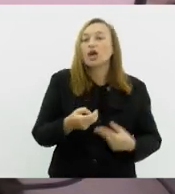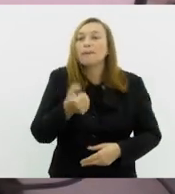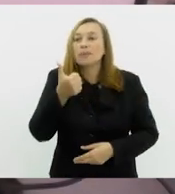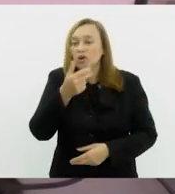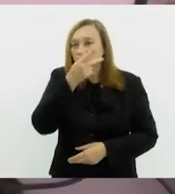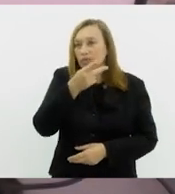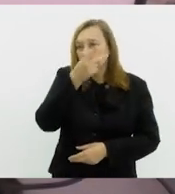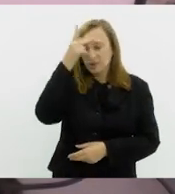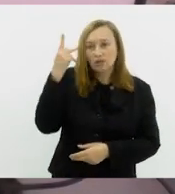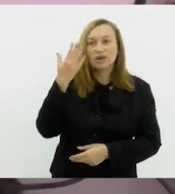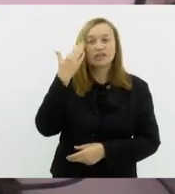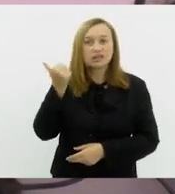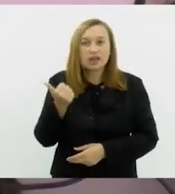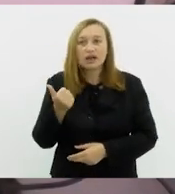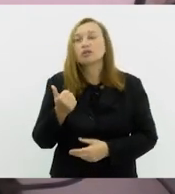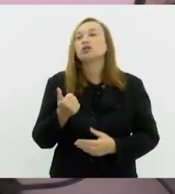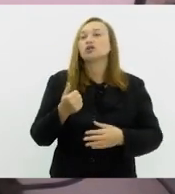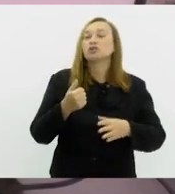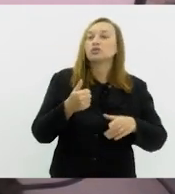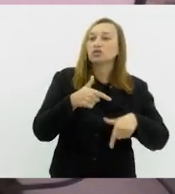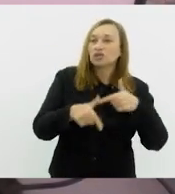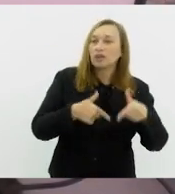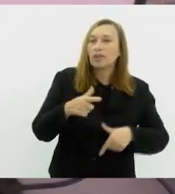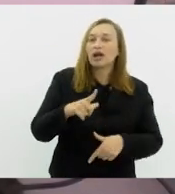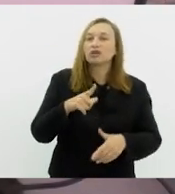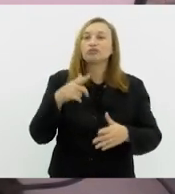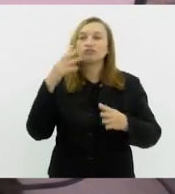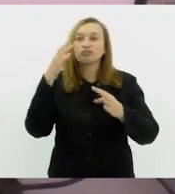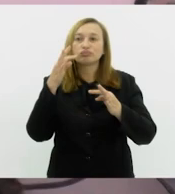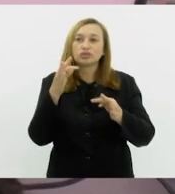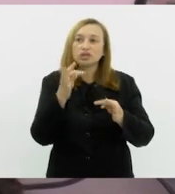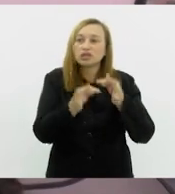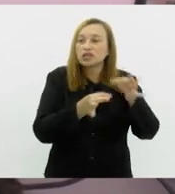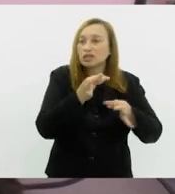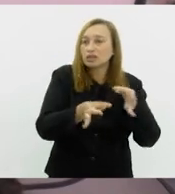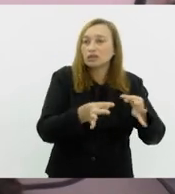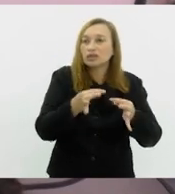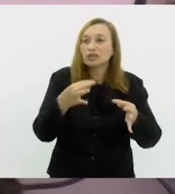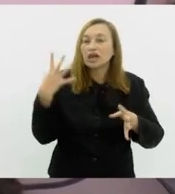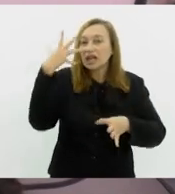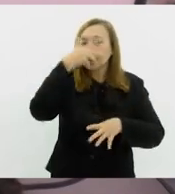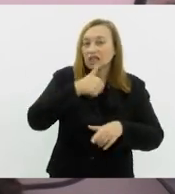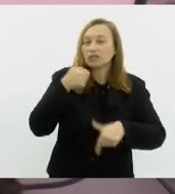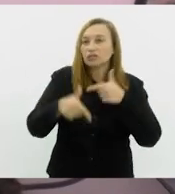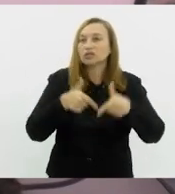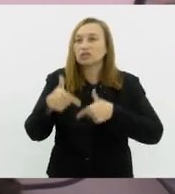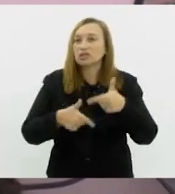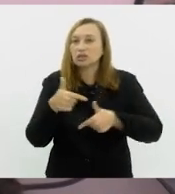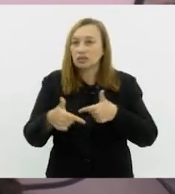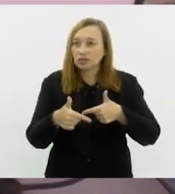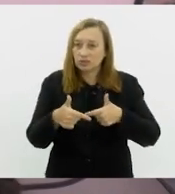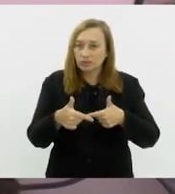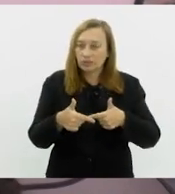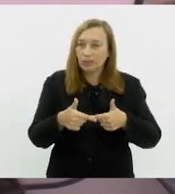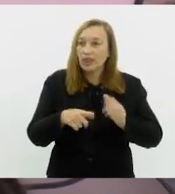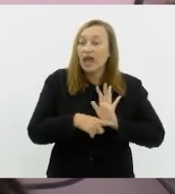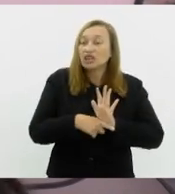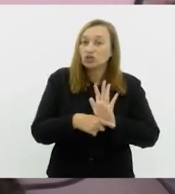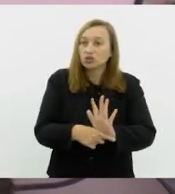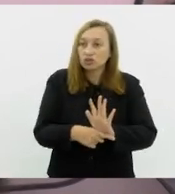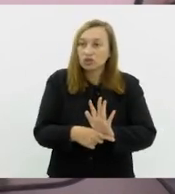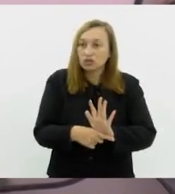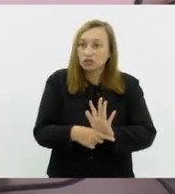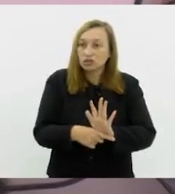sabem do serviço de residência terapêutica, que essas trabalhadoras fazem um trabalho lindíssimo, que é de desinstitucionalização e